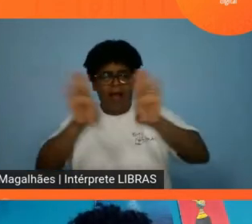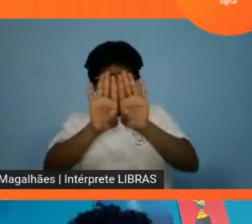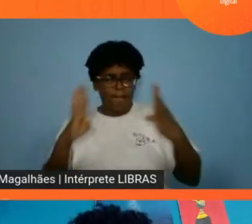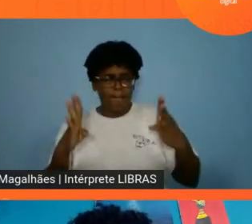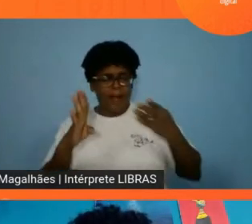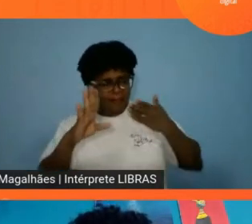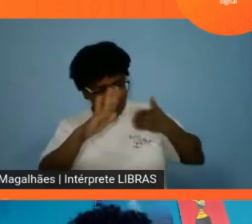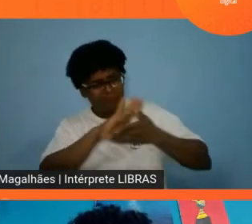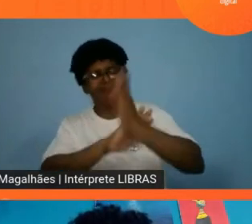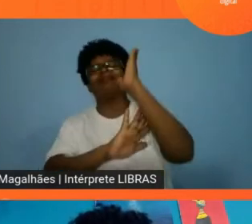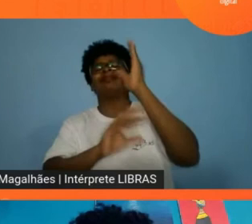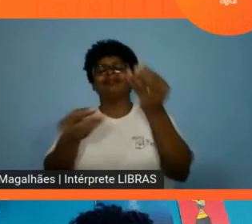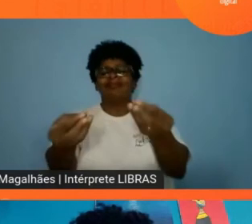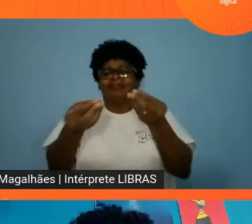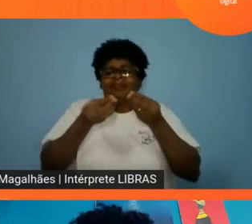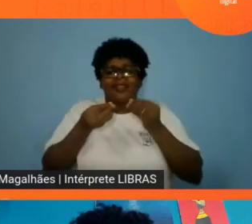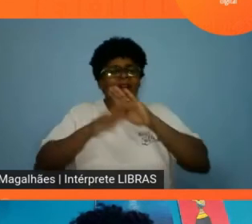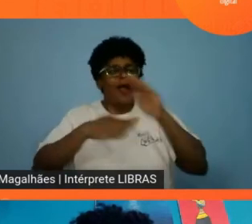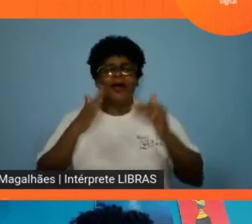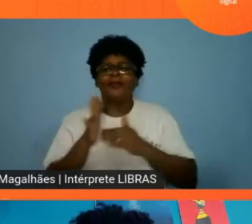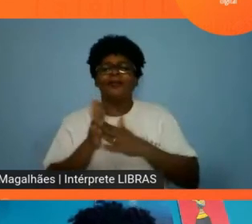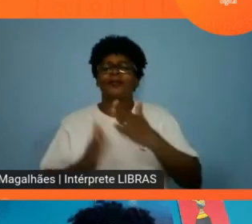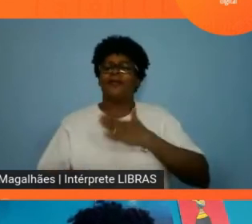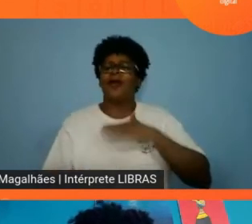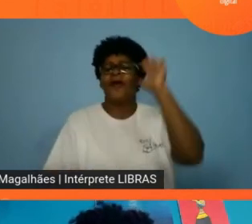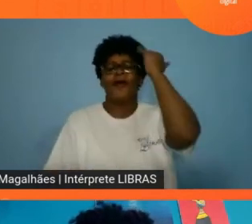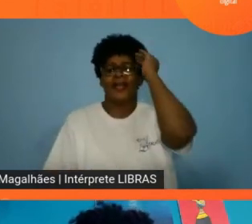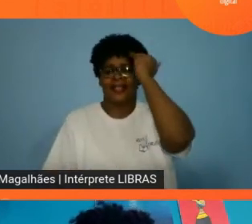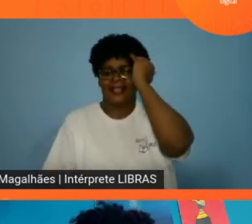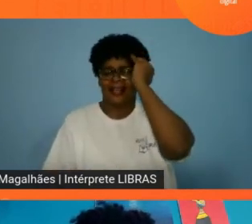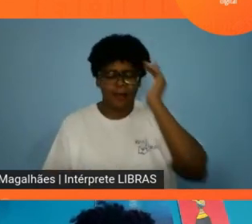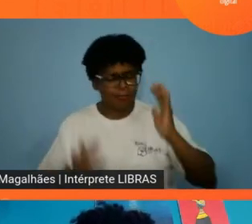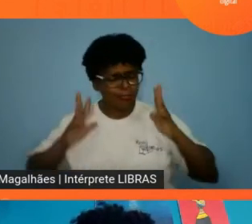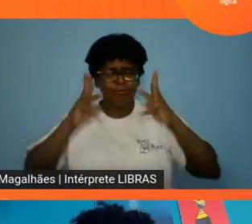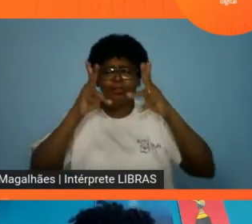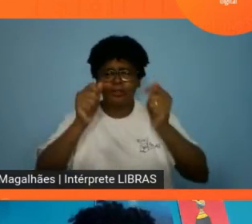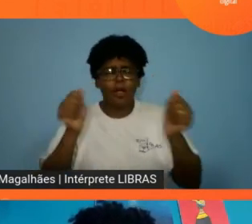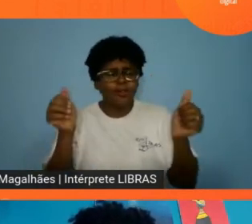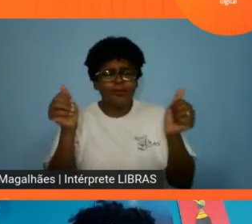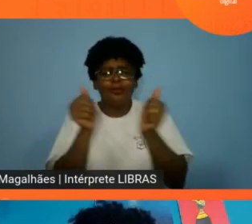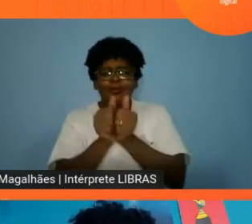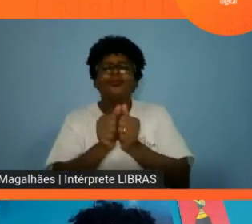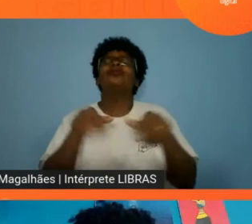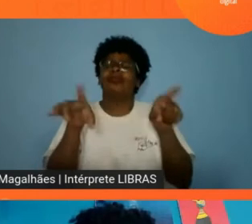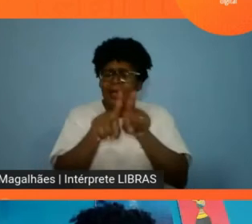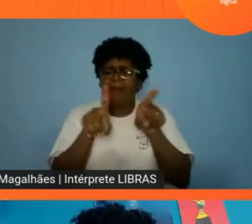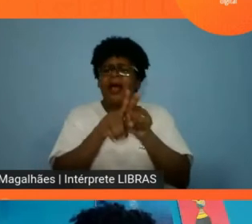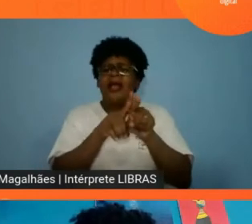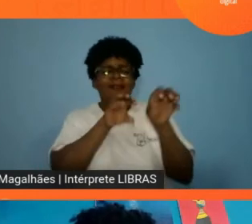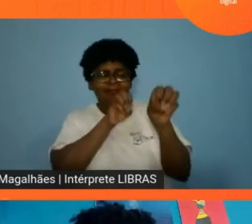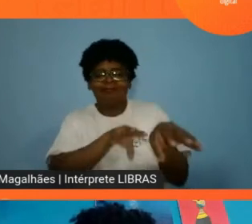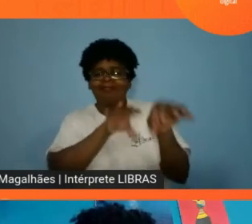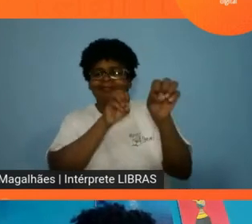trazer aí toda a minha percepção e visão do mundo. E junto com isso eu trago a educação, porque sem